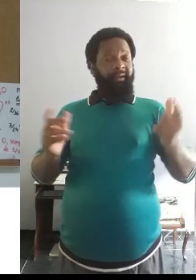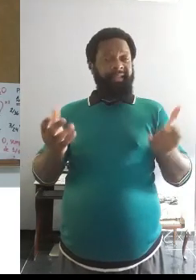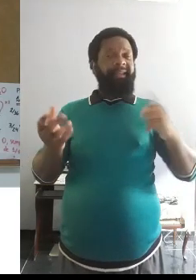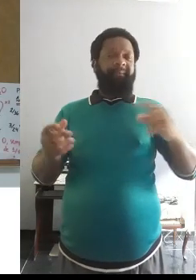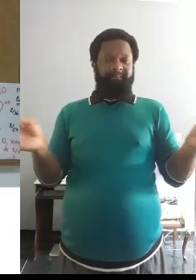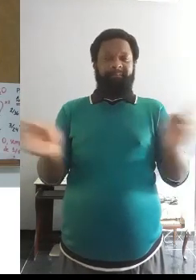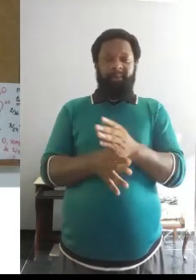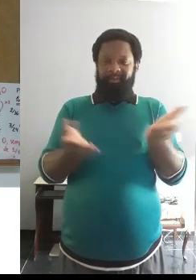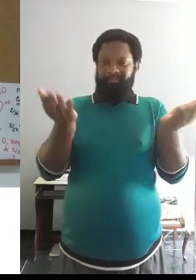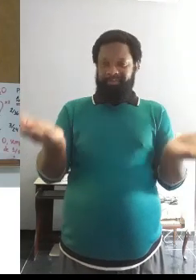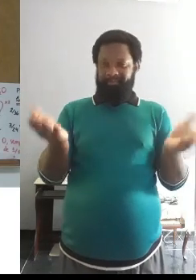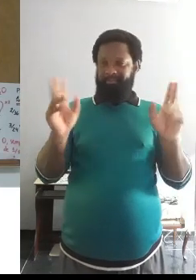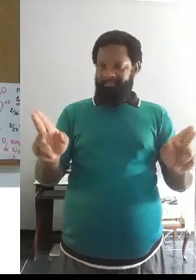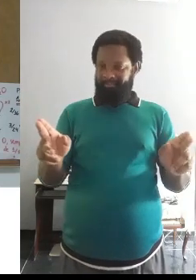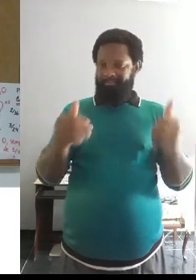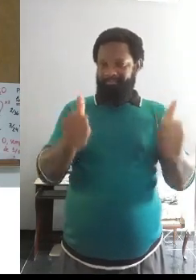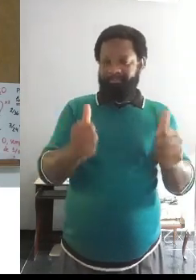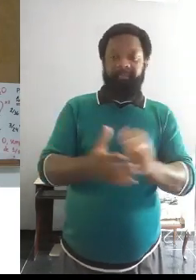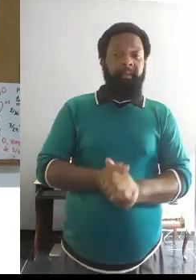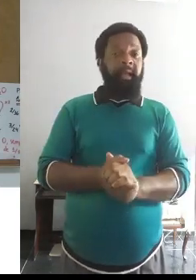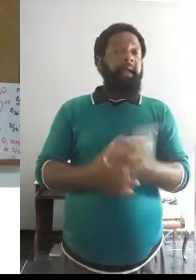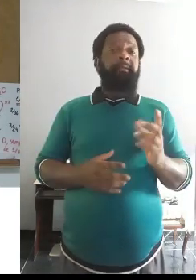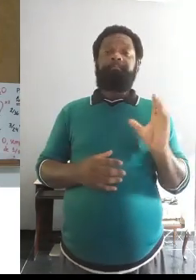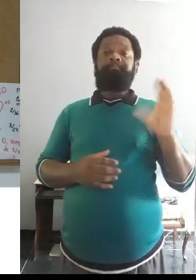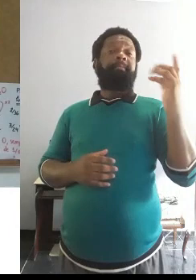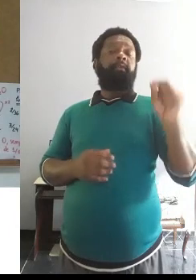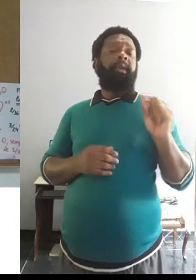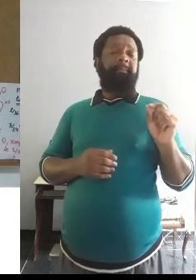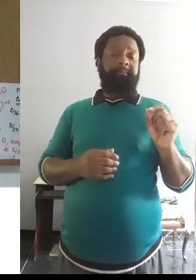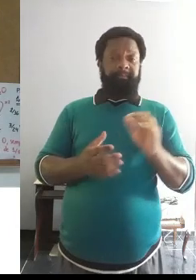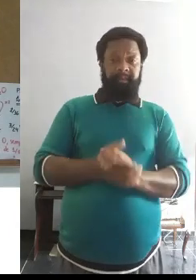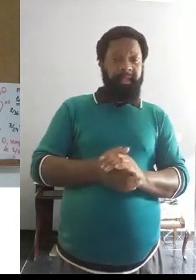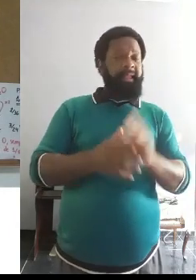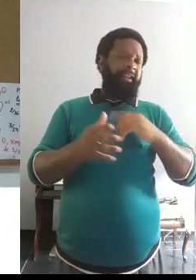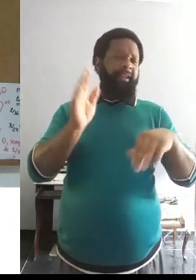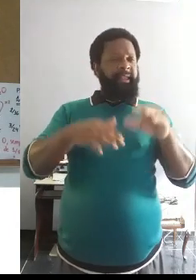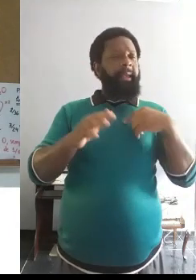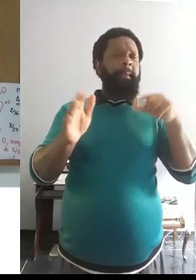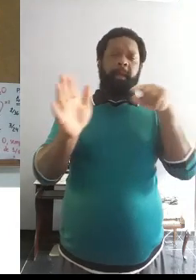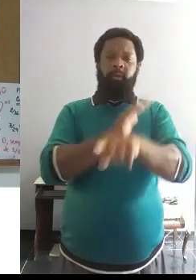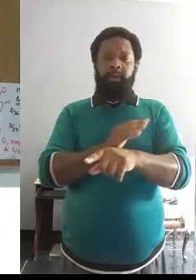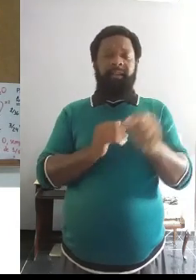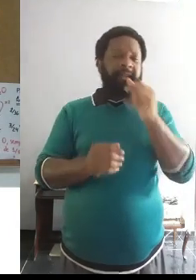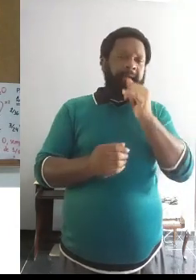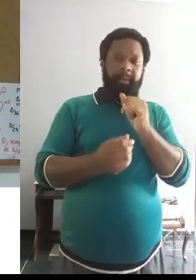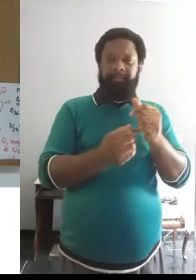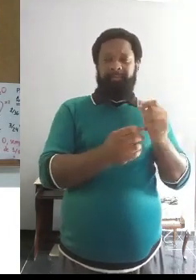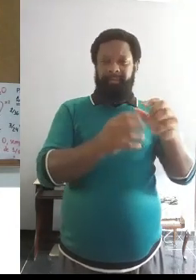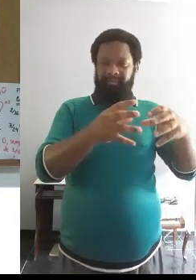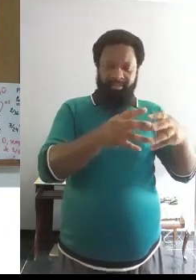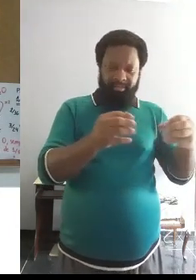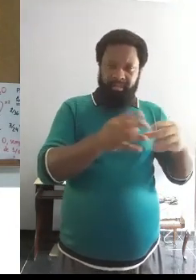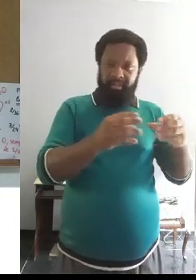ela está certinha. Tudo bem? O que acontece nas questões? A questão fala que queimou um pedaço de palha de